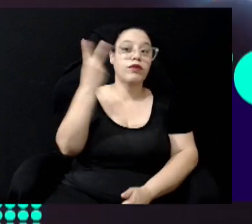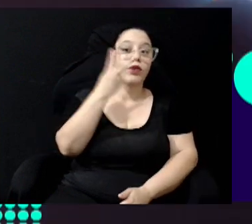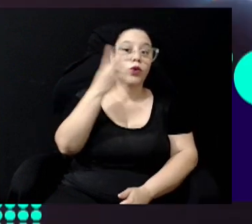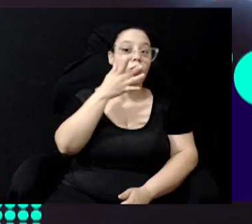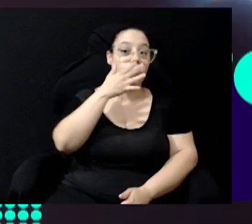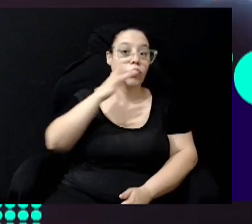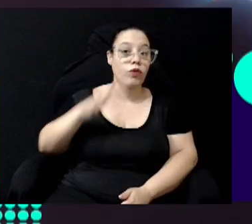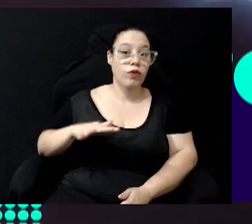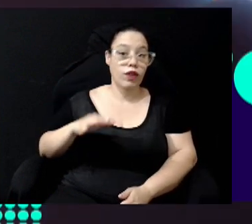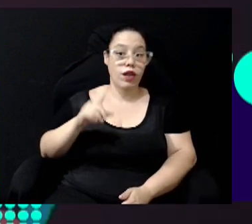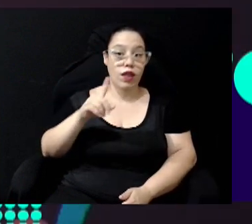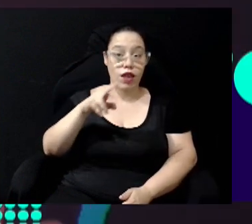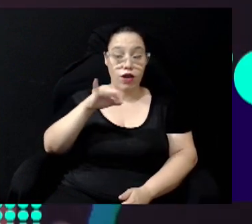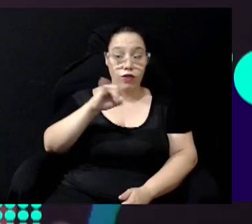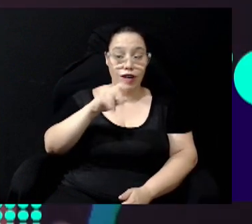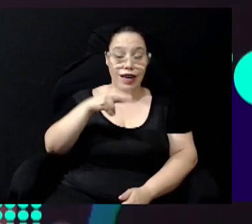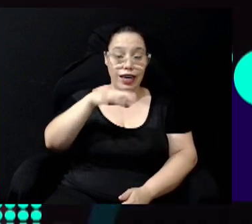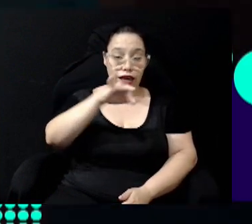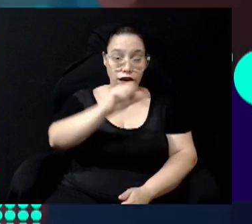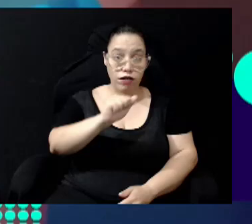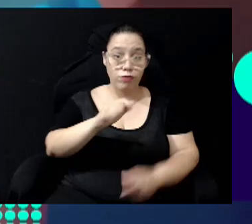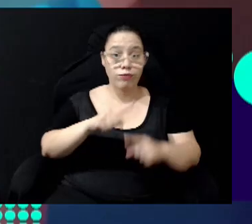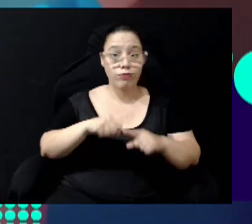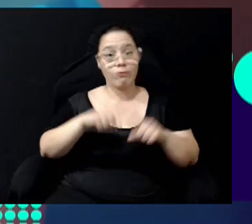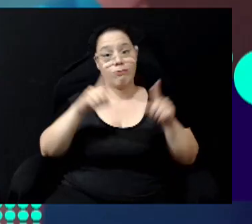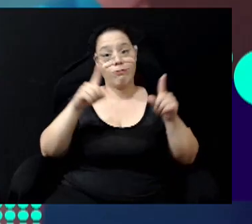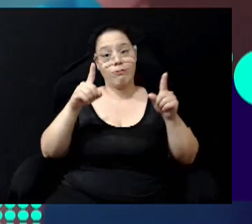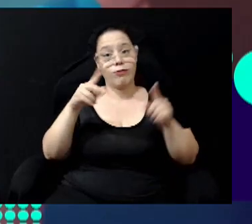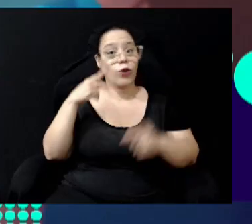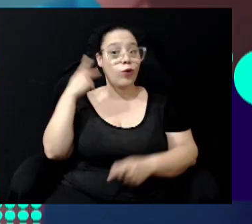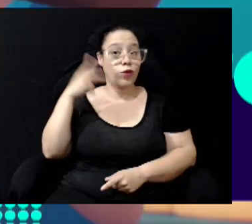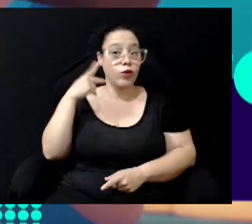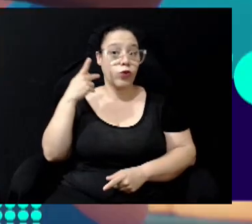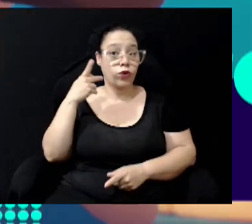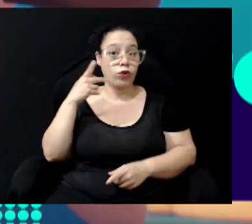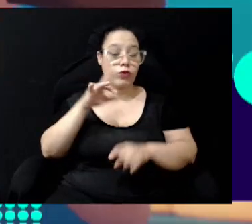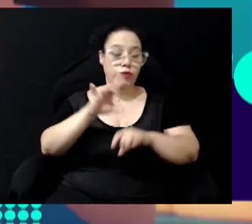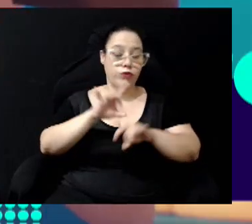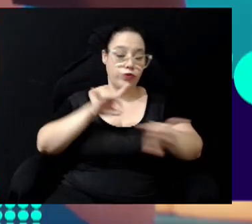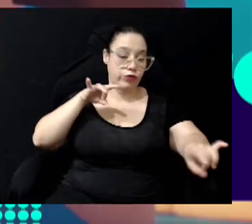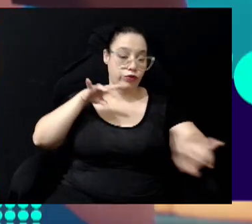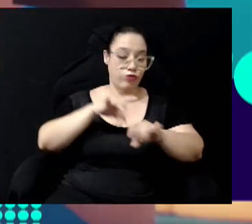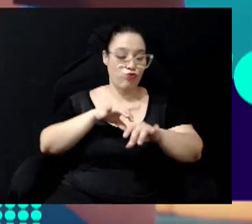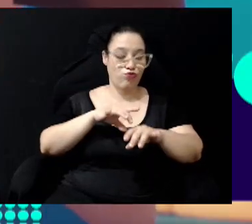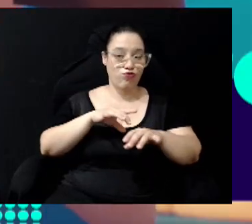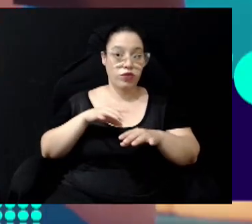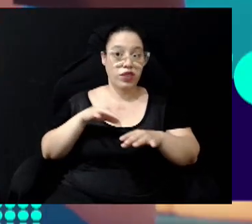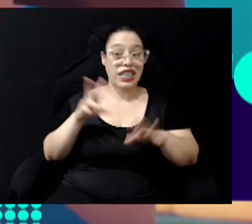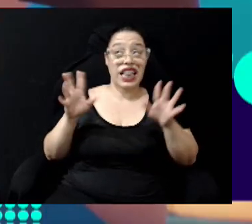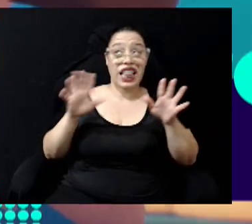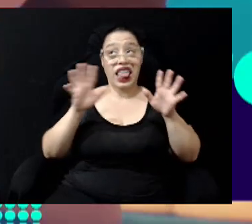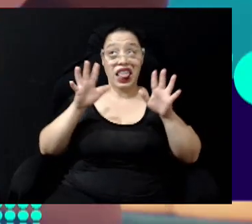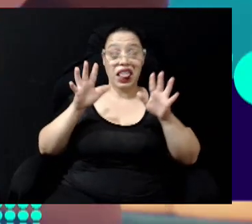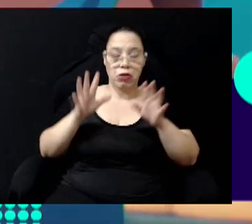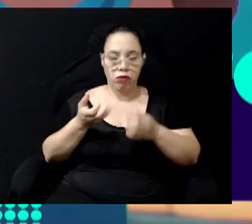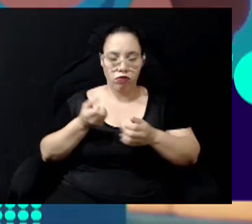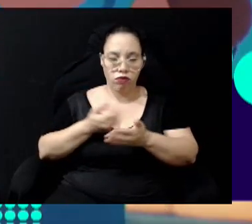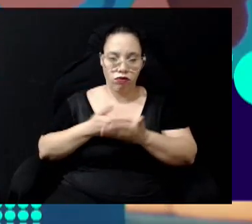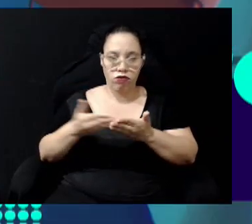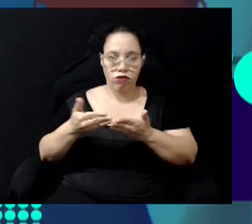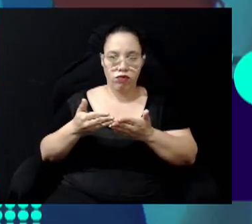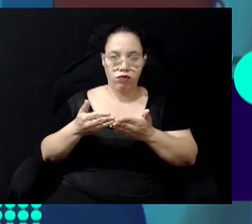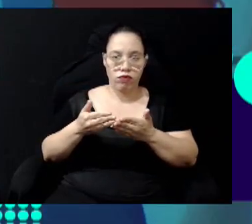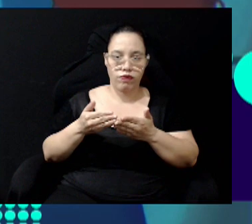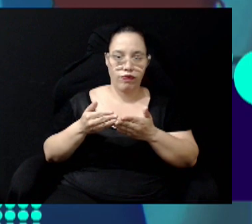e Lina. Porém, um político digital influencer sensacionalista cria diversas polêmicas sobre